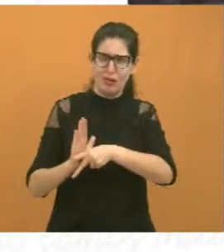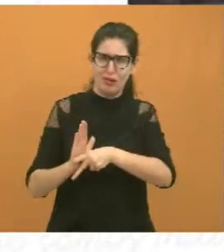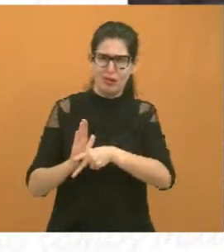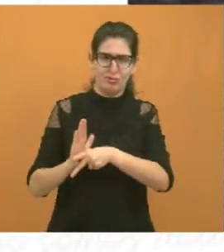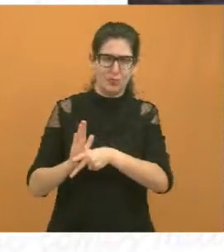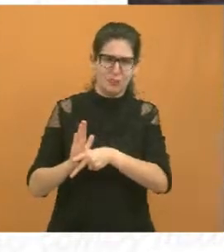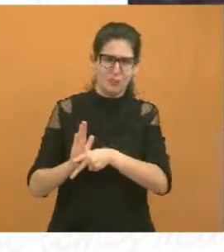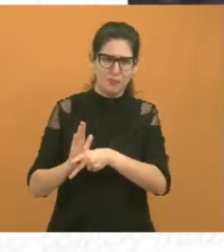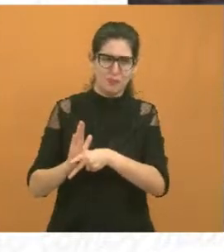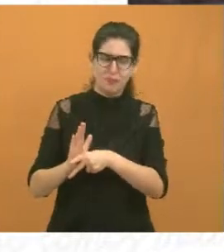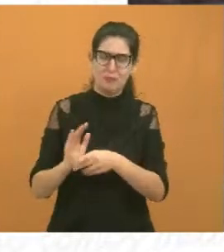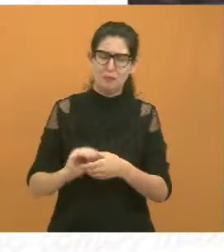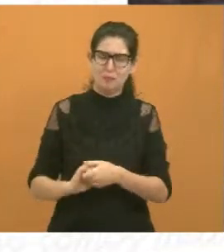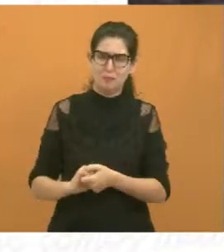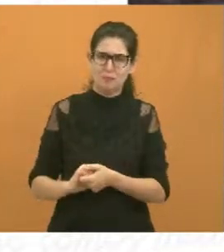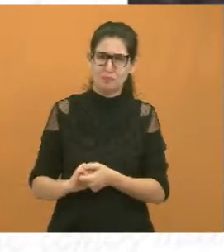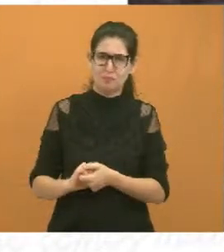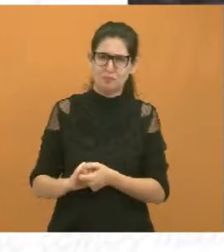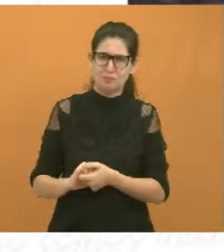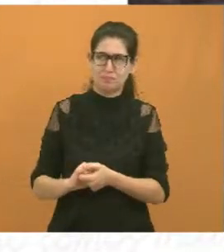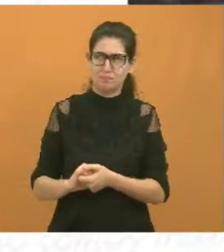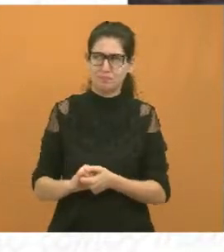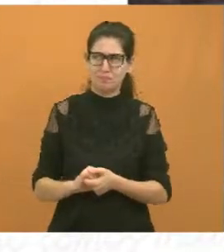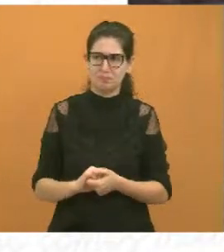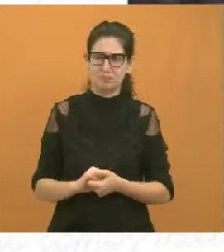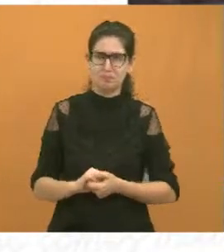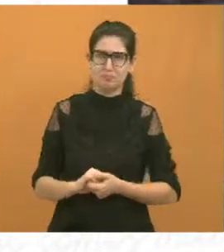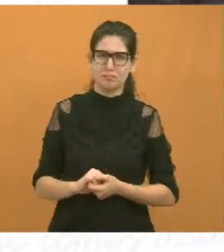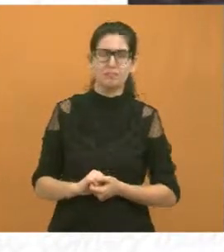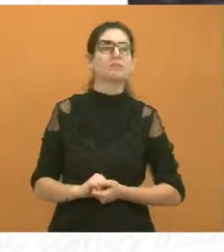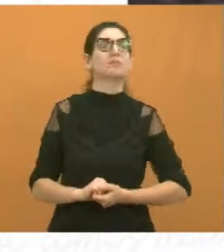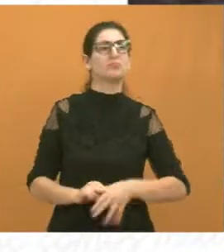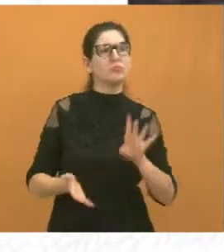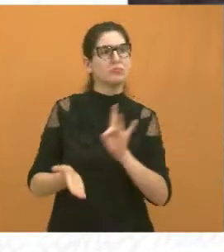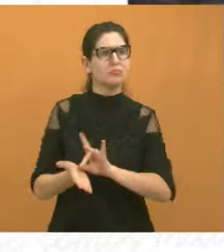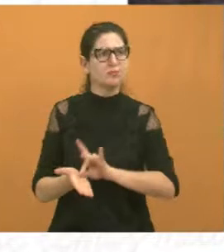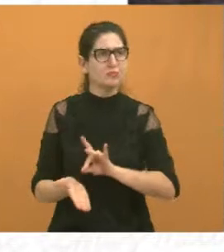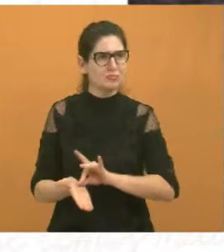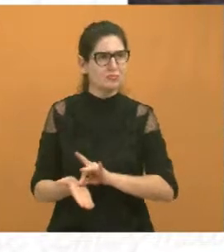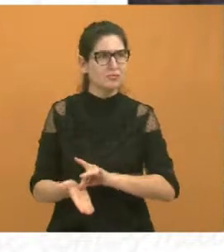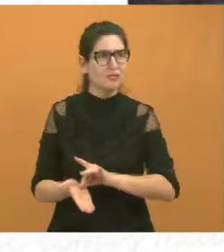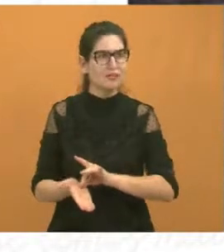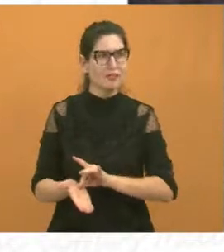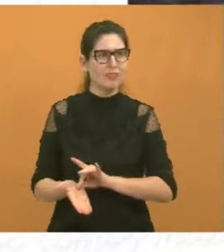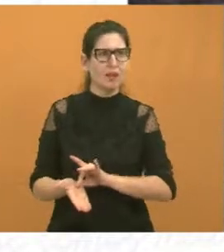com certeza será realizado e será